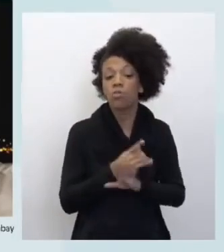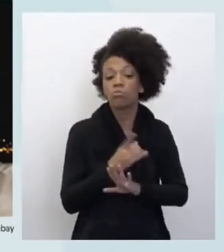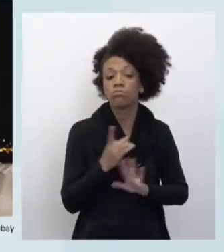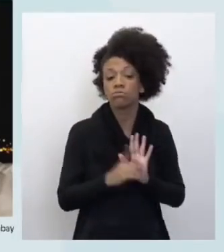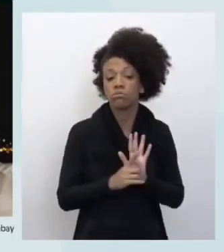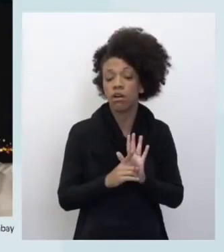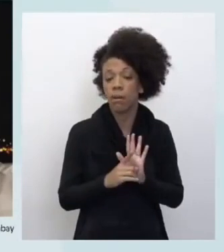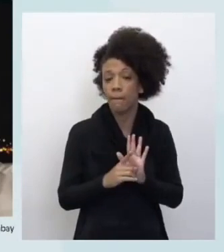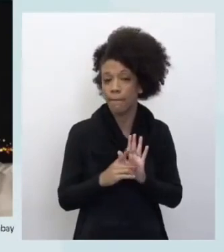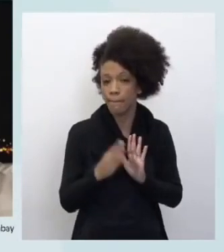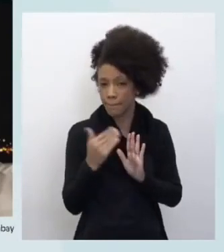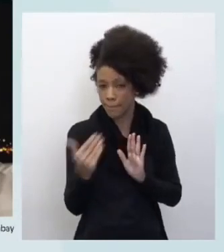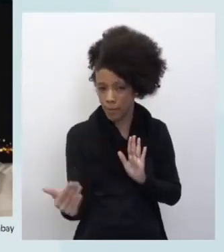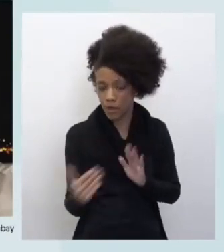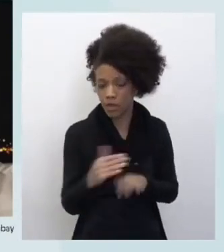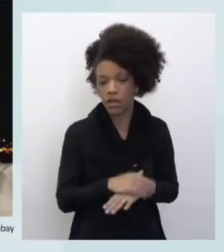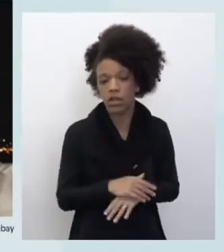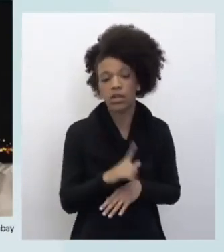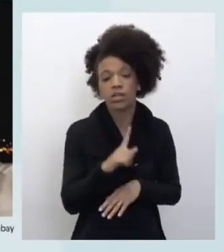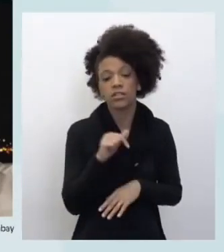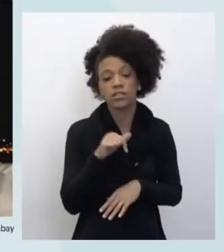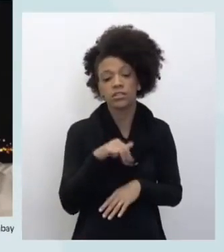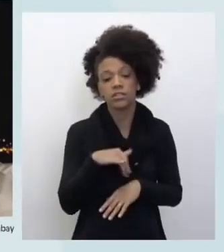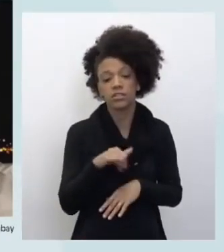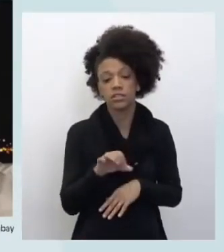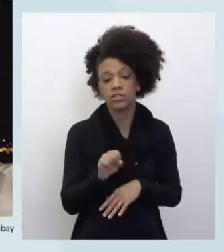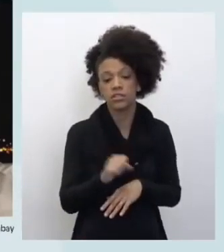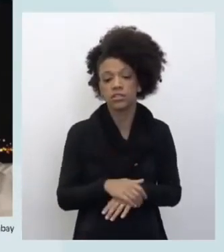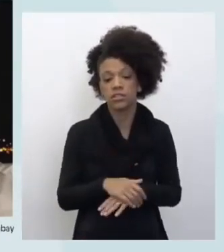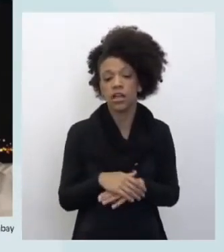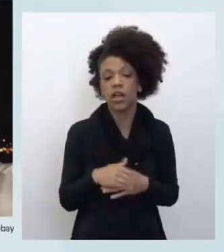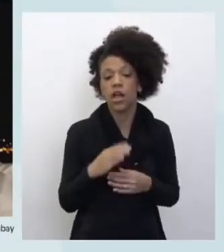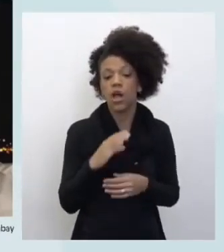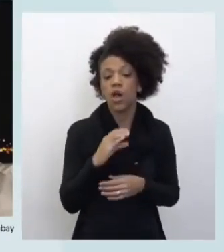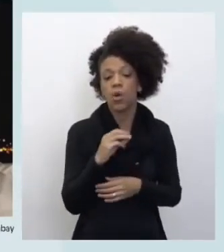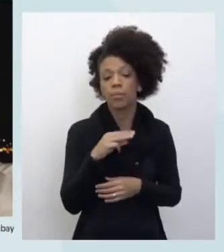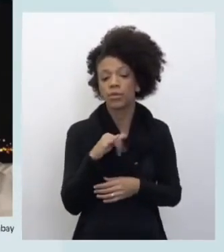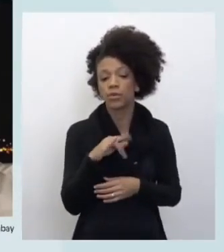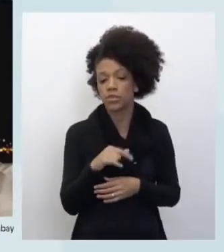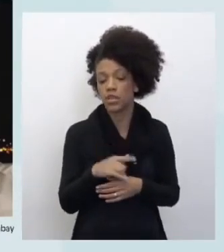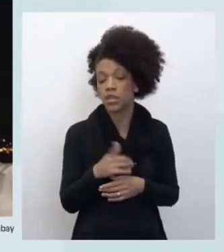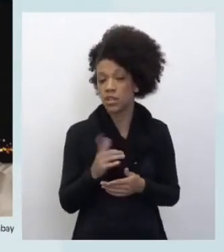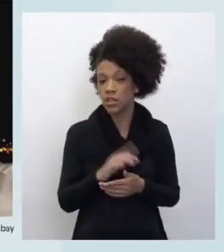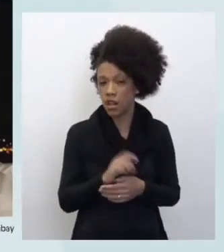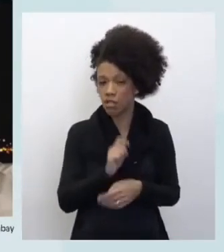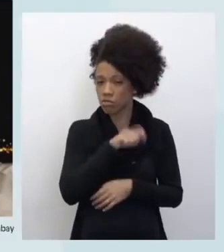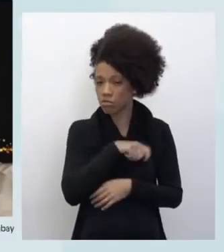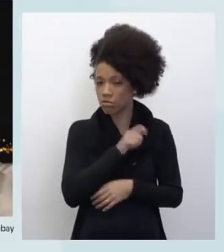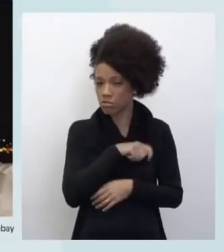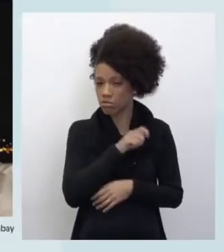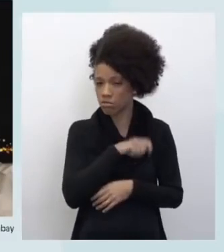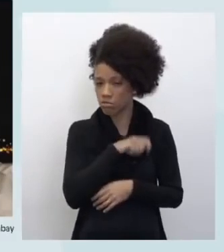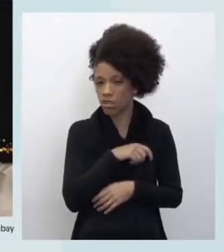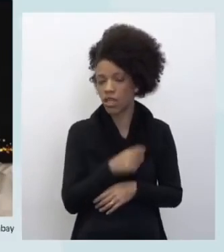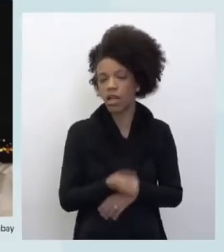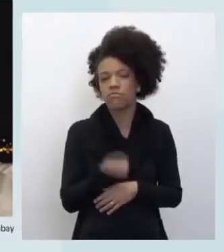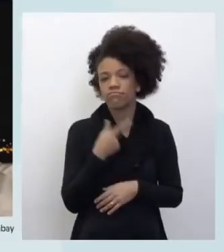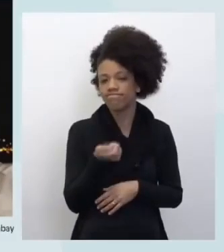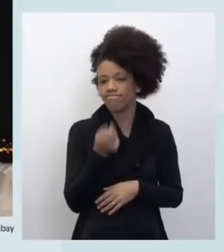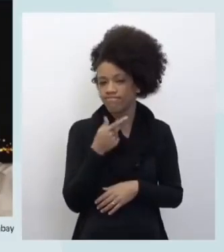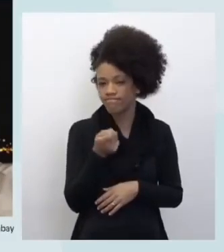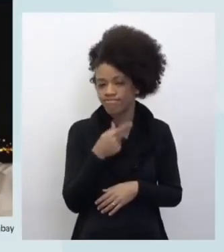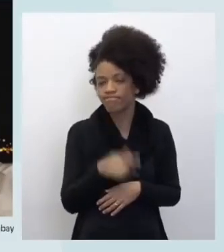eram os zanes, que eram os criados, a Colombina e o Arlequim, eram que faziam mais da risada, faziam mais peripécias. Eles eram